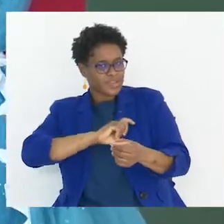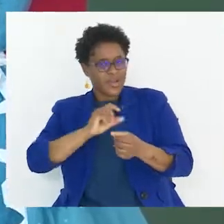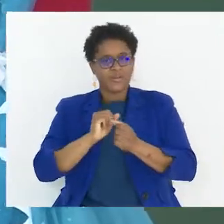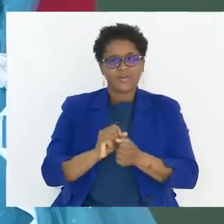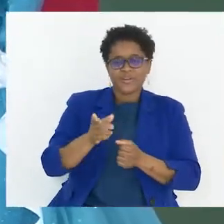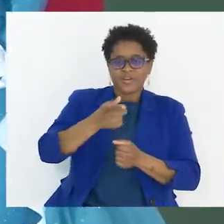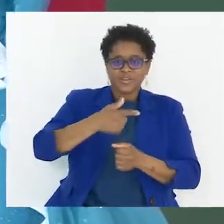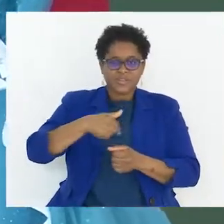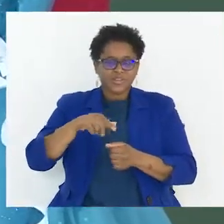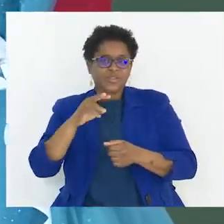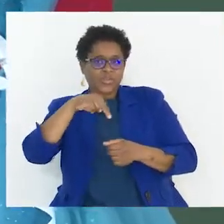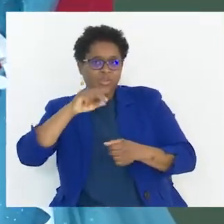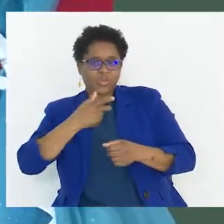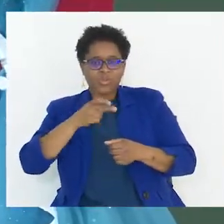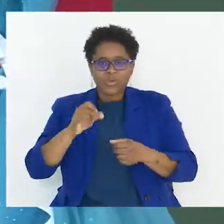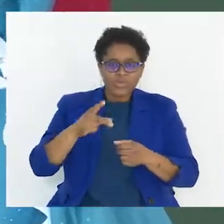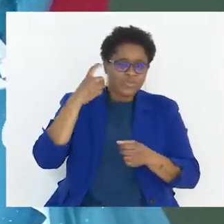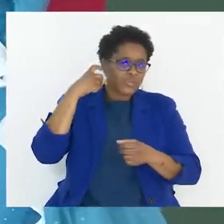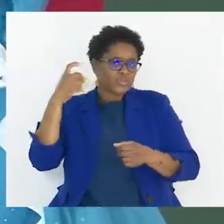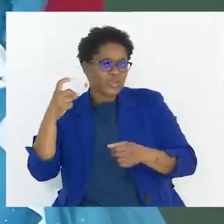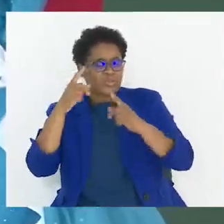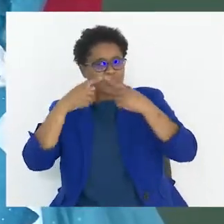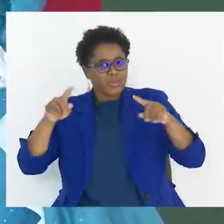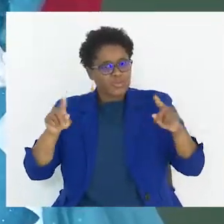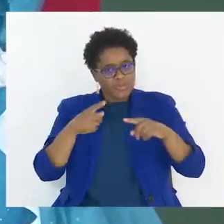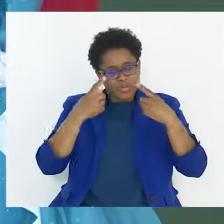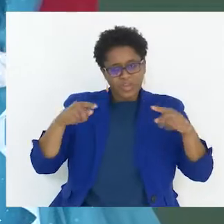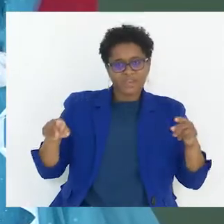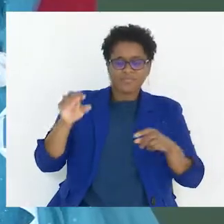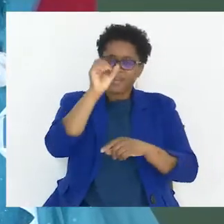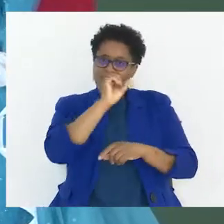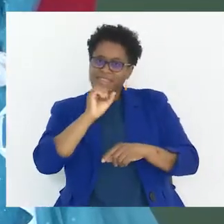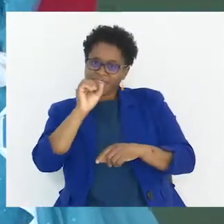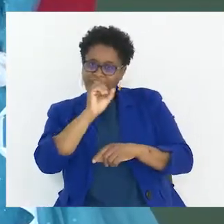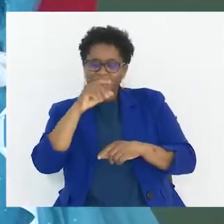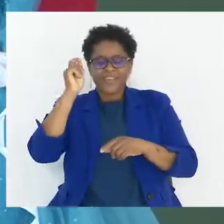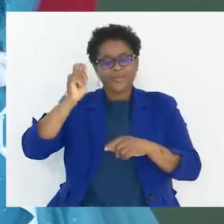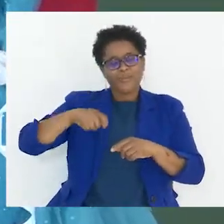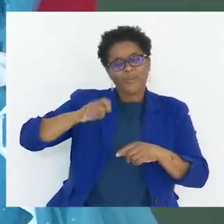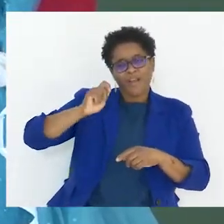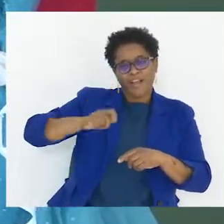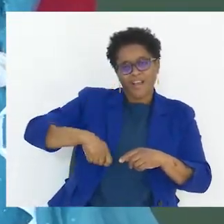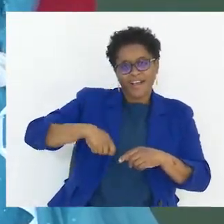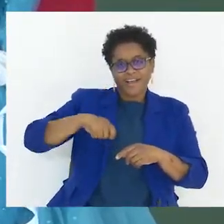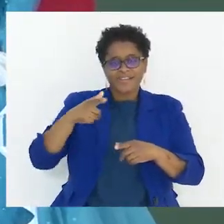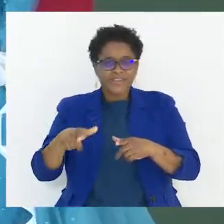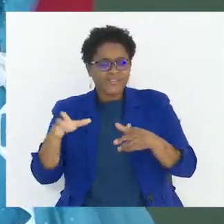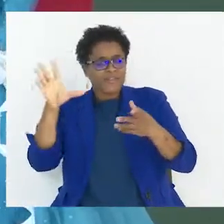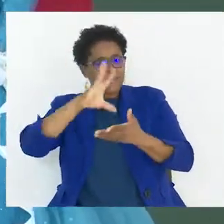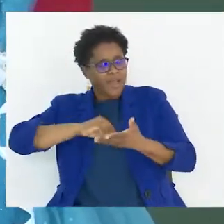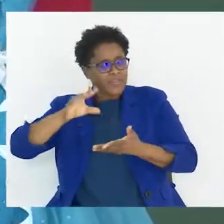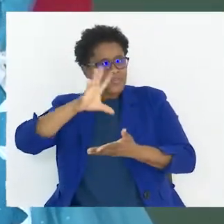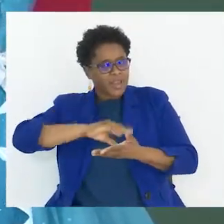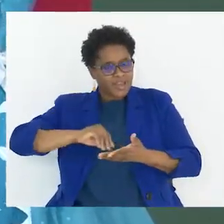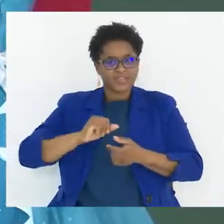coração. Notas e sons, instrumentos musicais, cantar e tocar, explorar cada